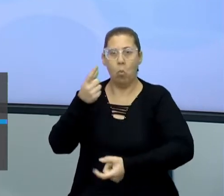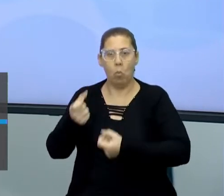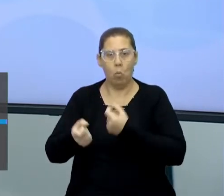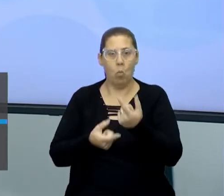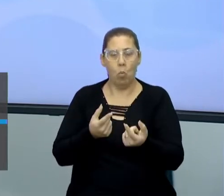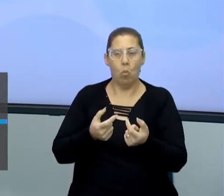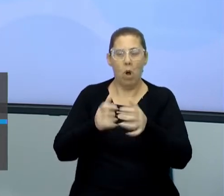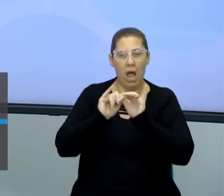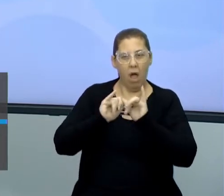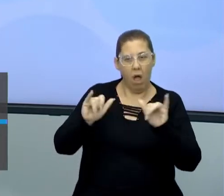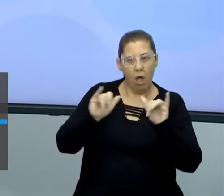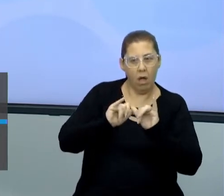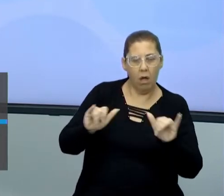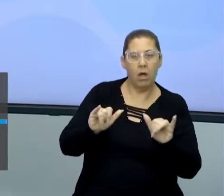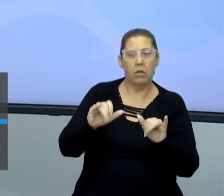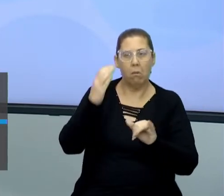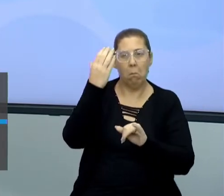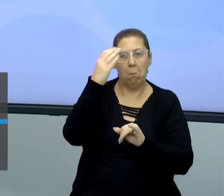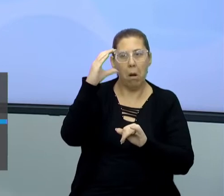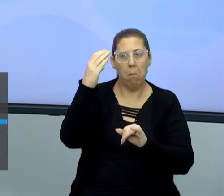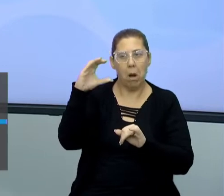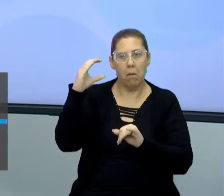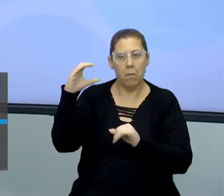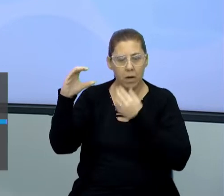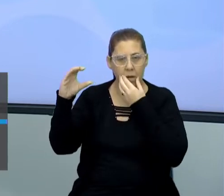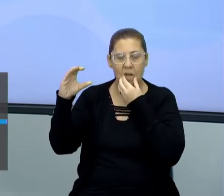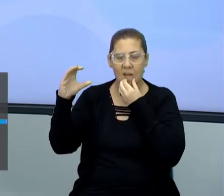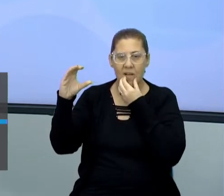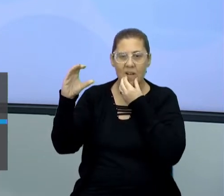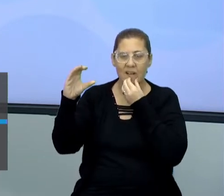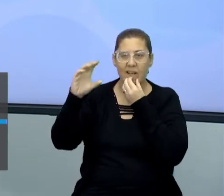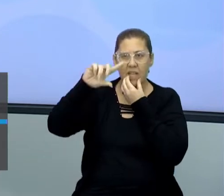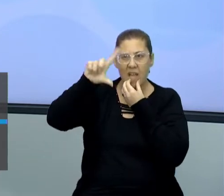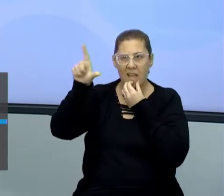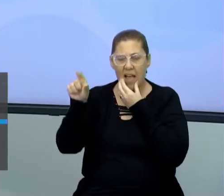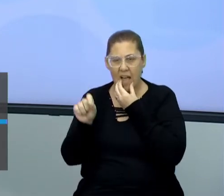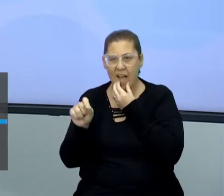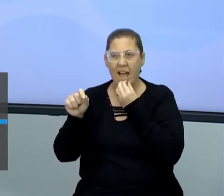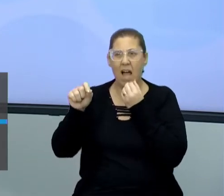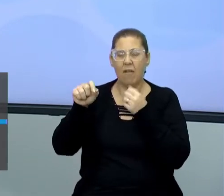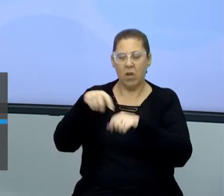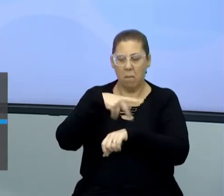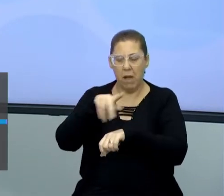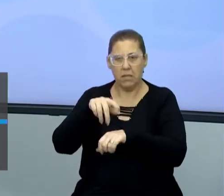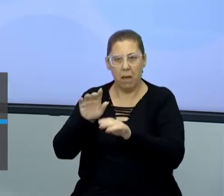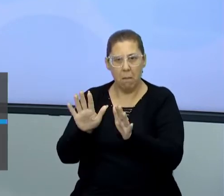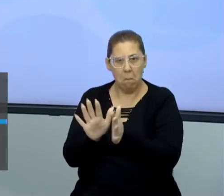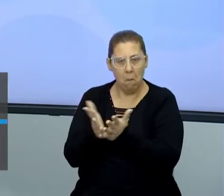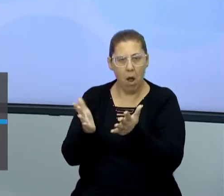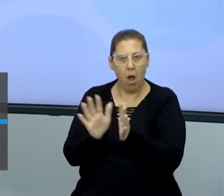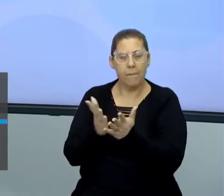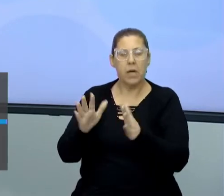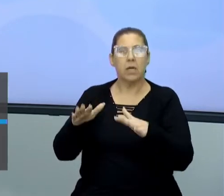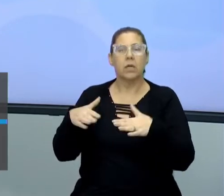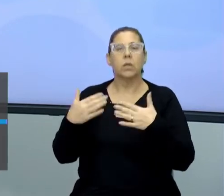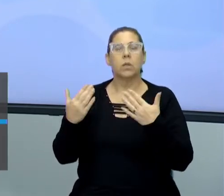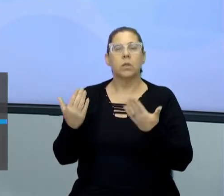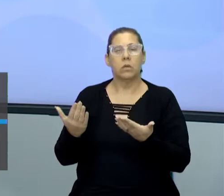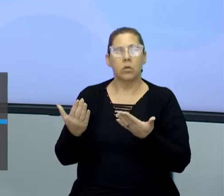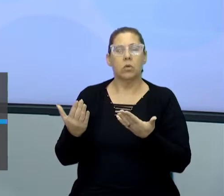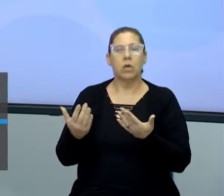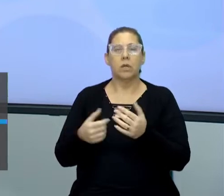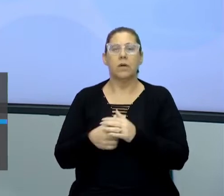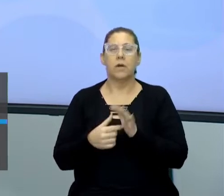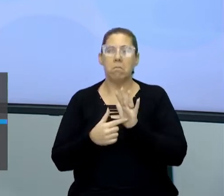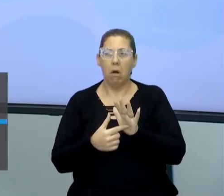algumas manchetes, algumas informações, notícias ligadas à África, a países mais pobres, sempre quando eles tratam